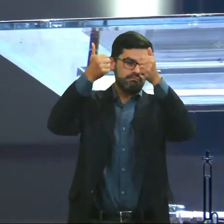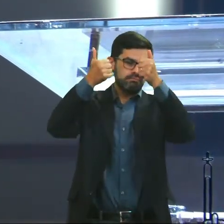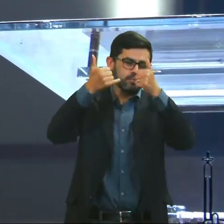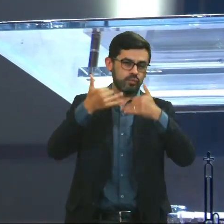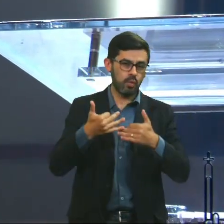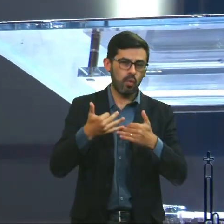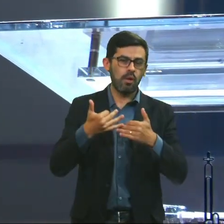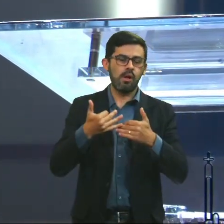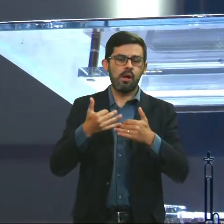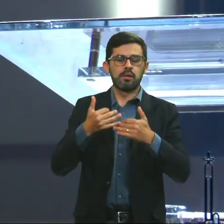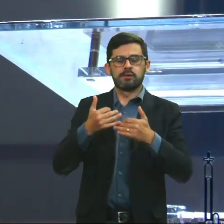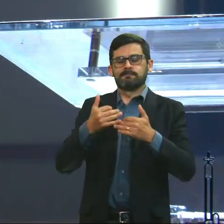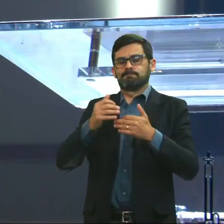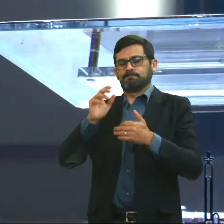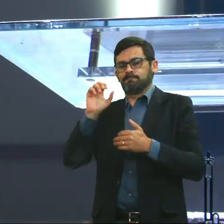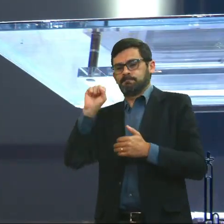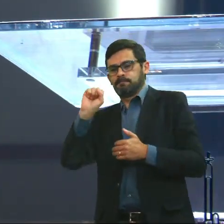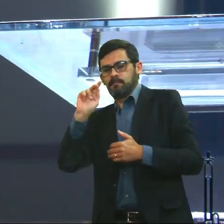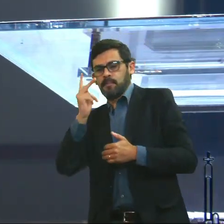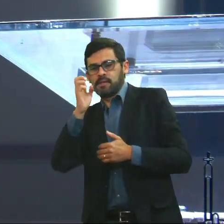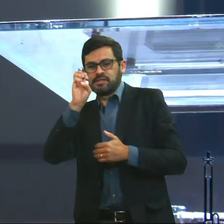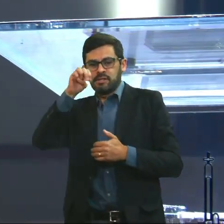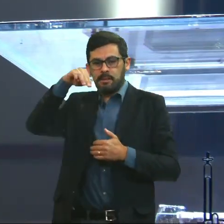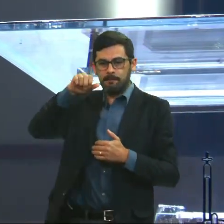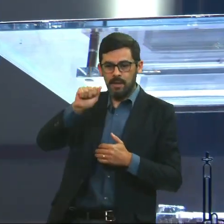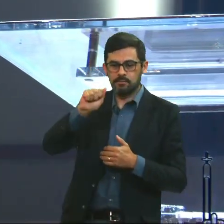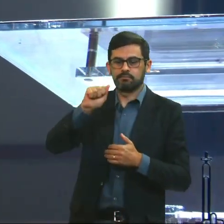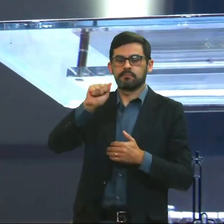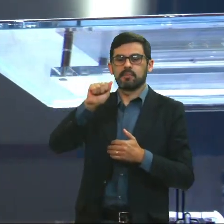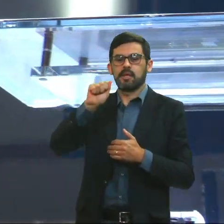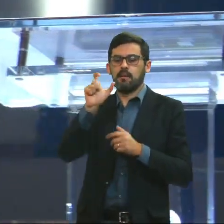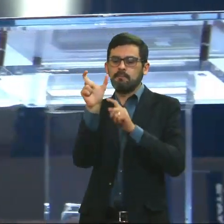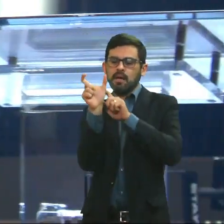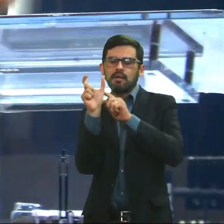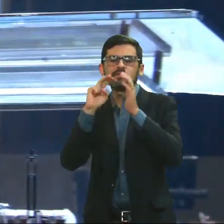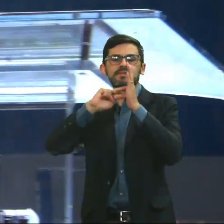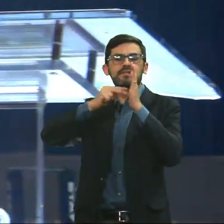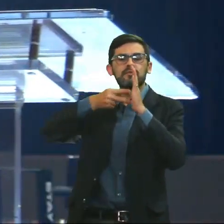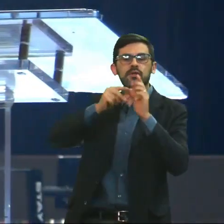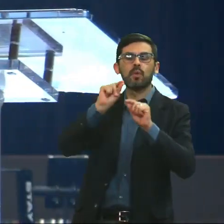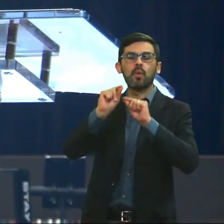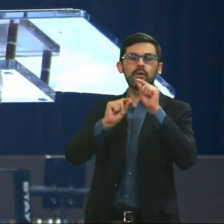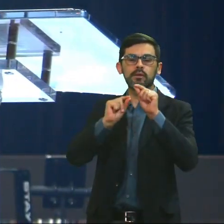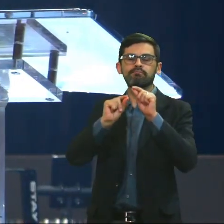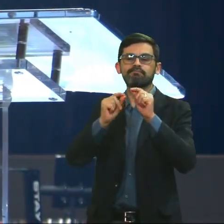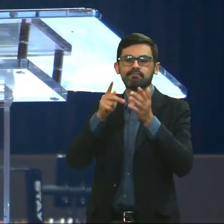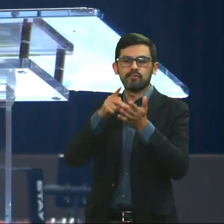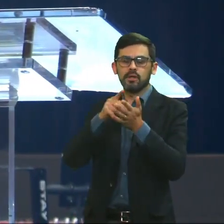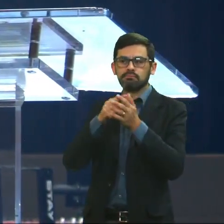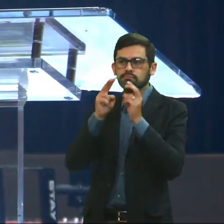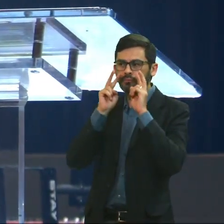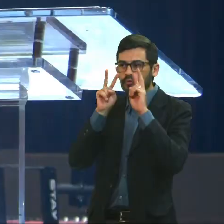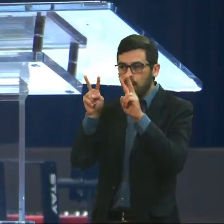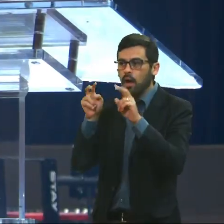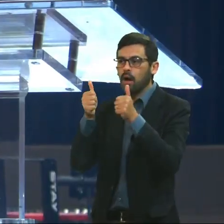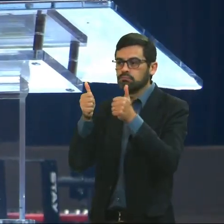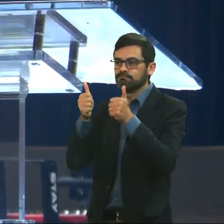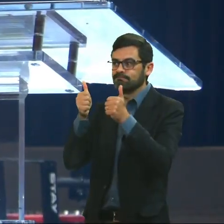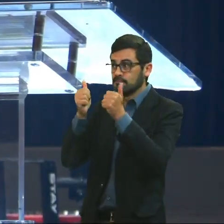era Shema. O que era Shema? A palavra Shema significa ouvir e